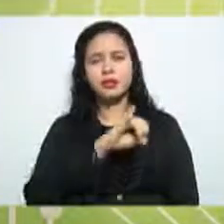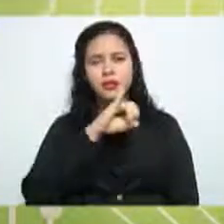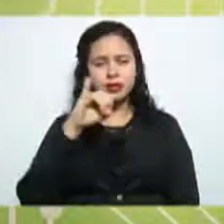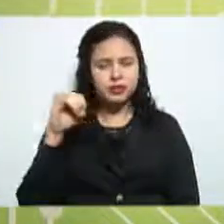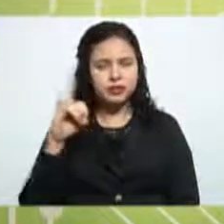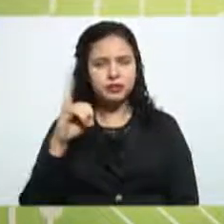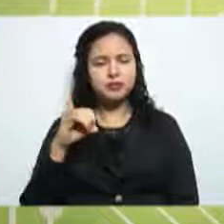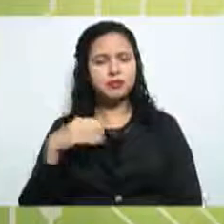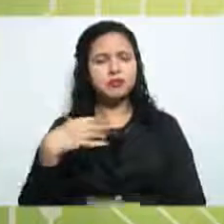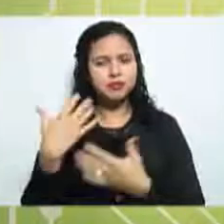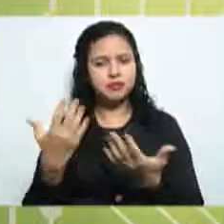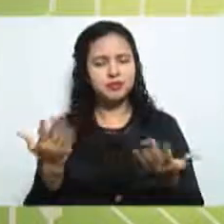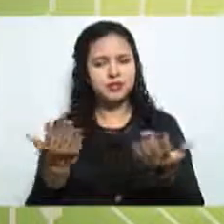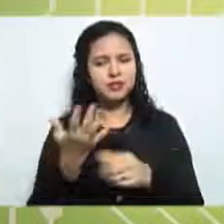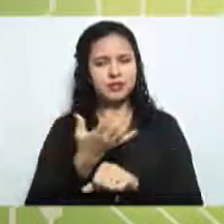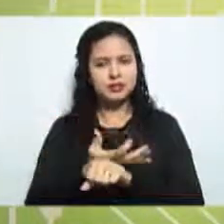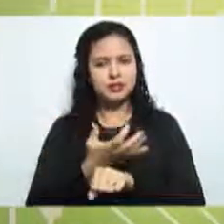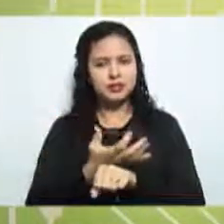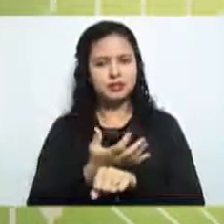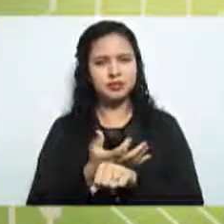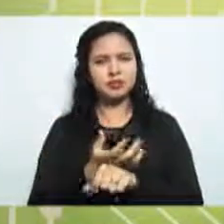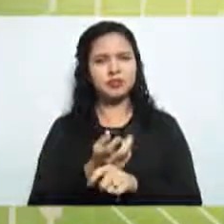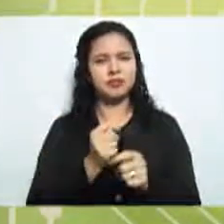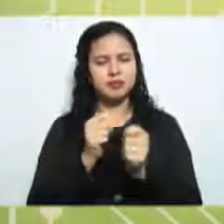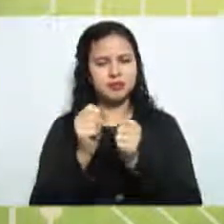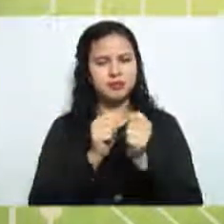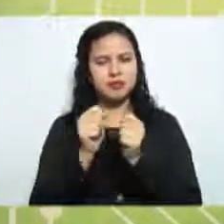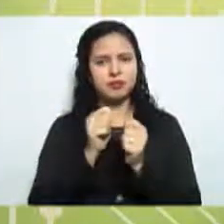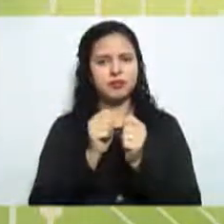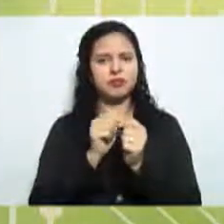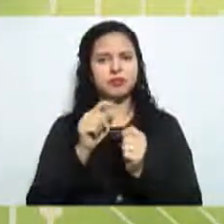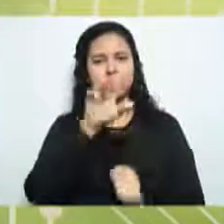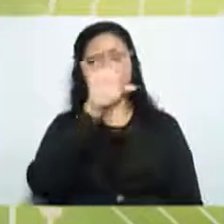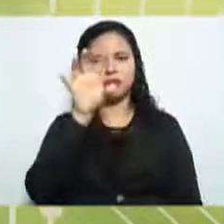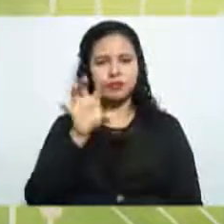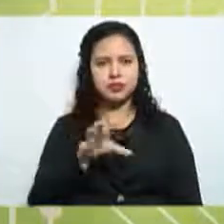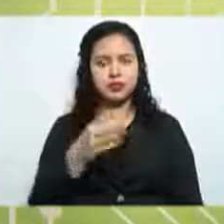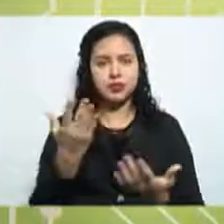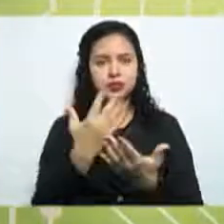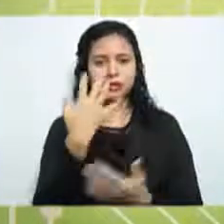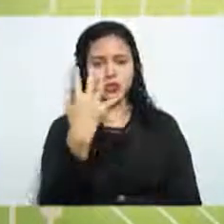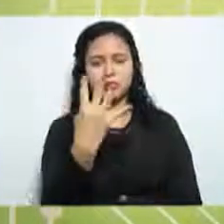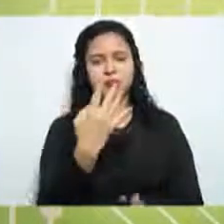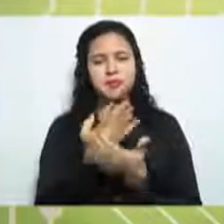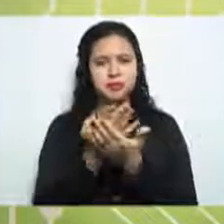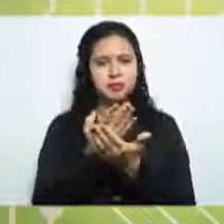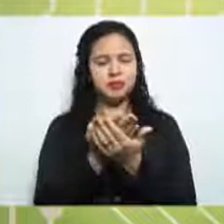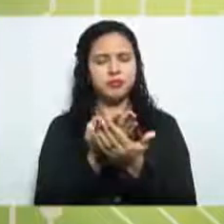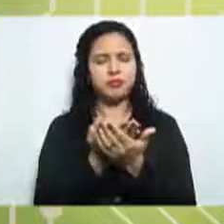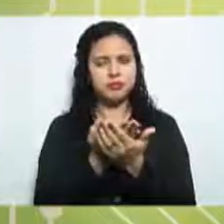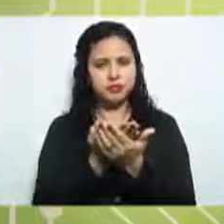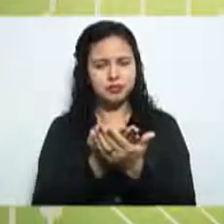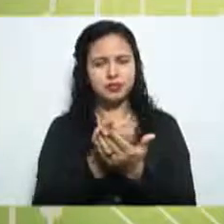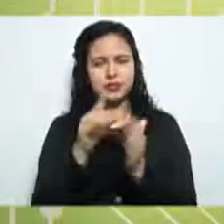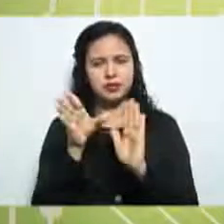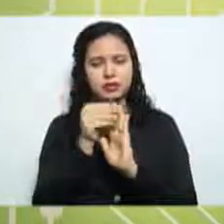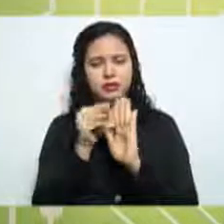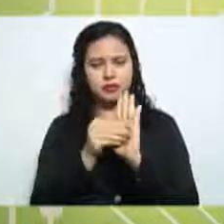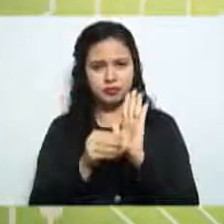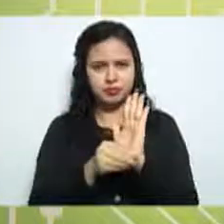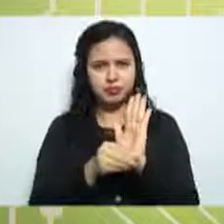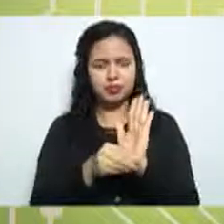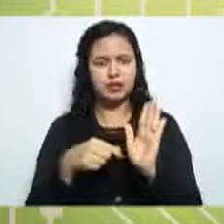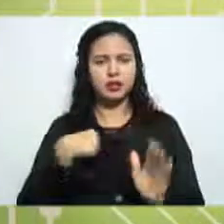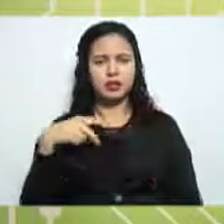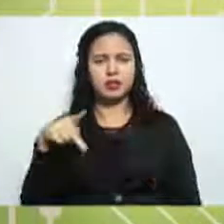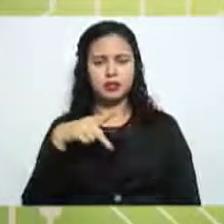Olá, essa é a nossa disciplina de Economia Regional. Hoje nós teremos nossa quarta e última aula de conteúdo a respeito dessa disciplina. Eu